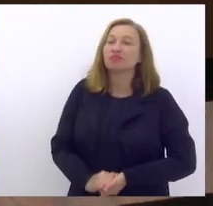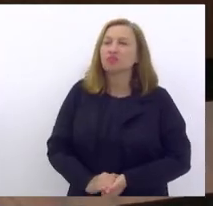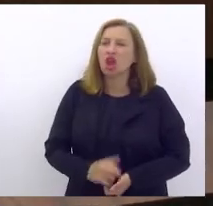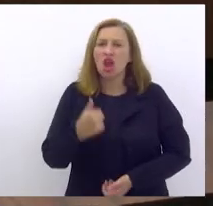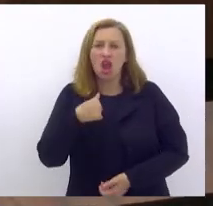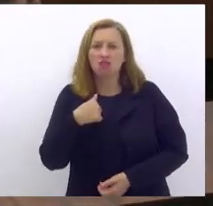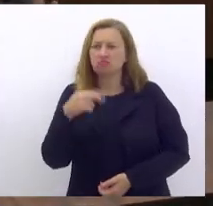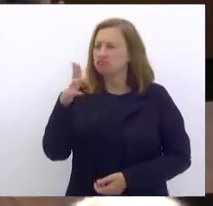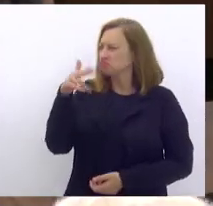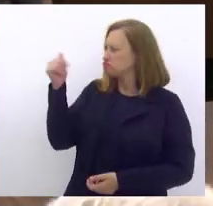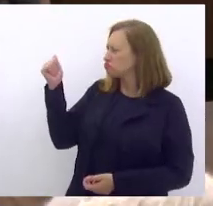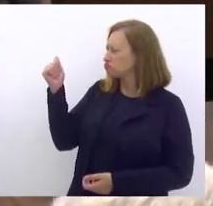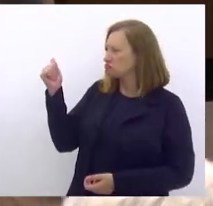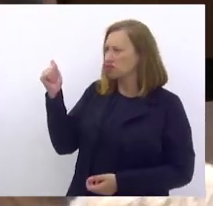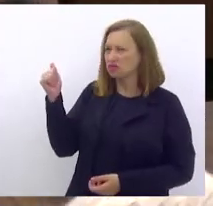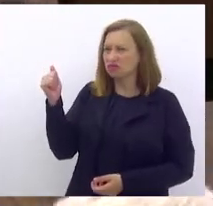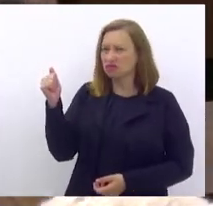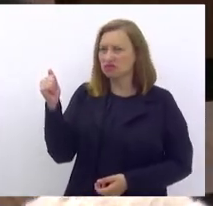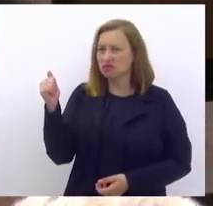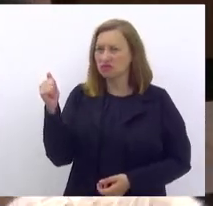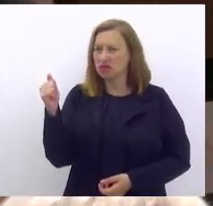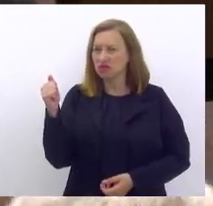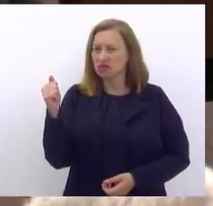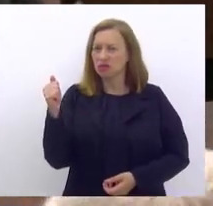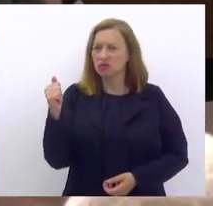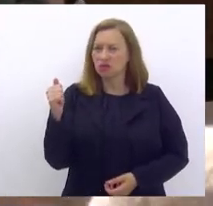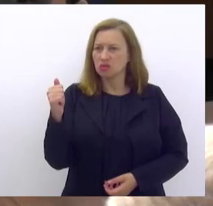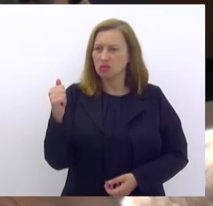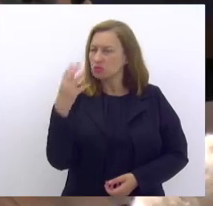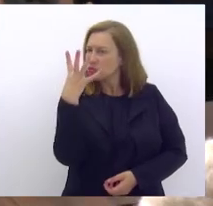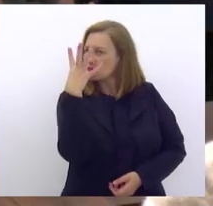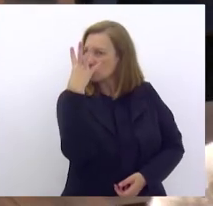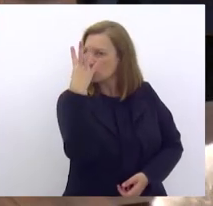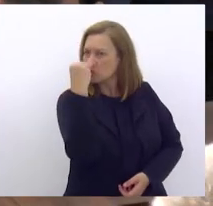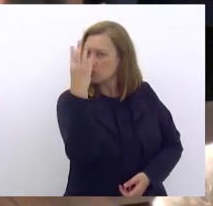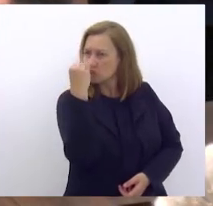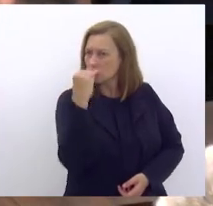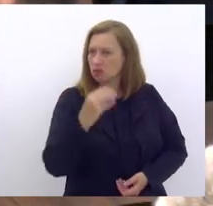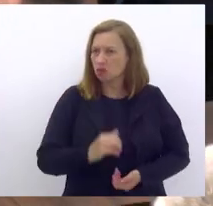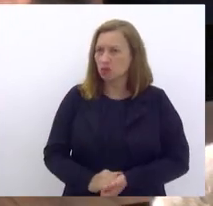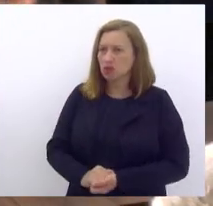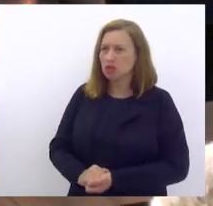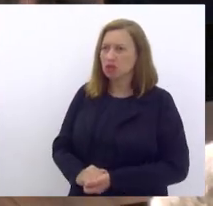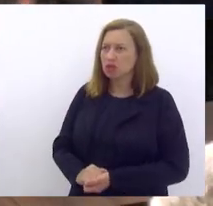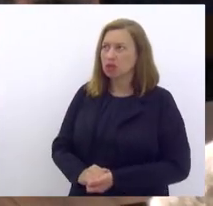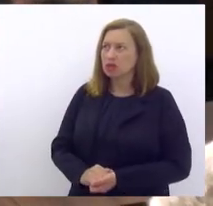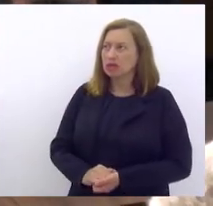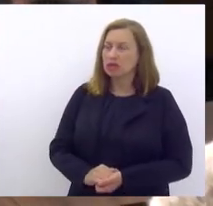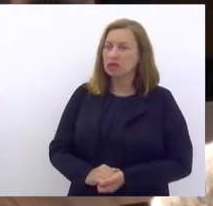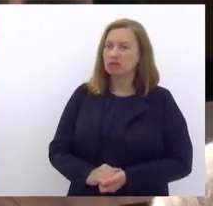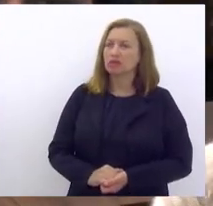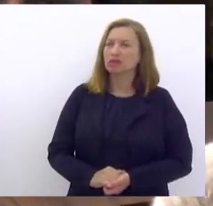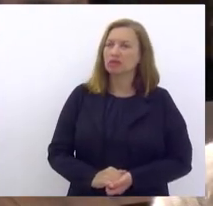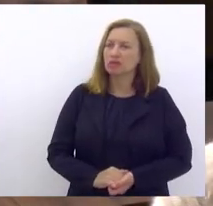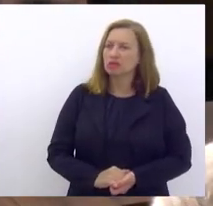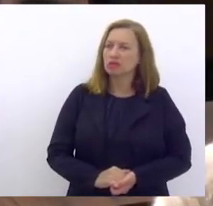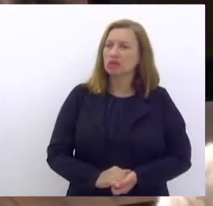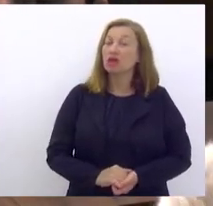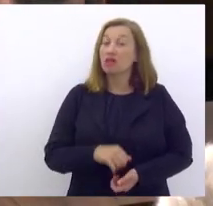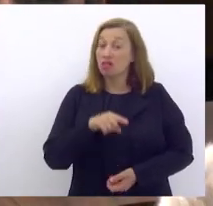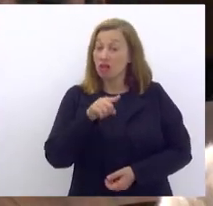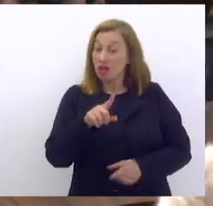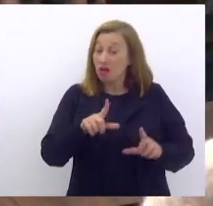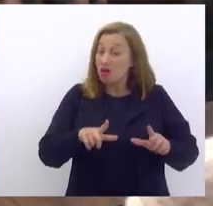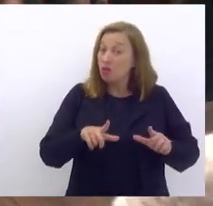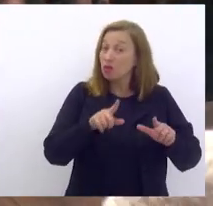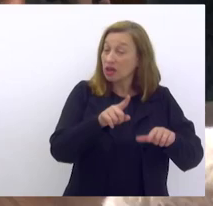nunca fiz uma identificação, um ato de reconhecimento, sem fazer constar naquele ato